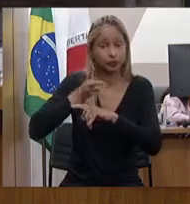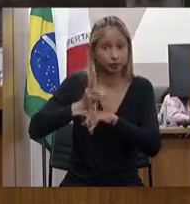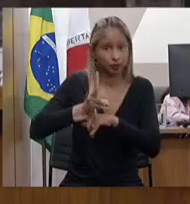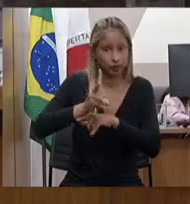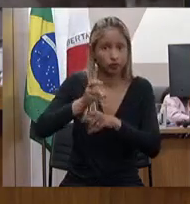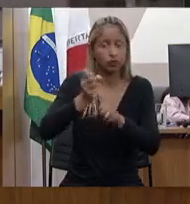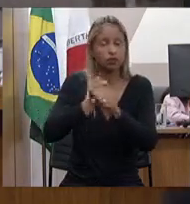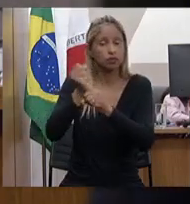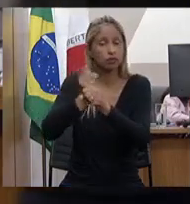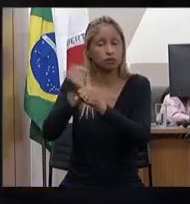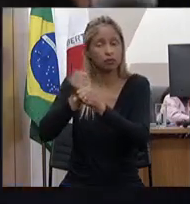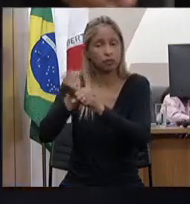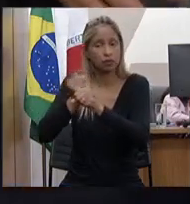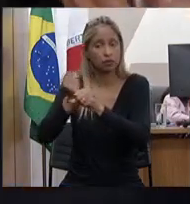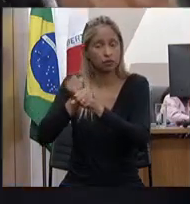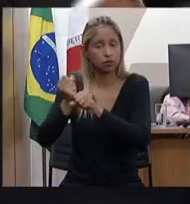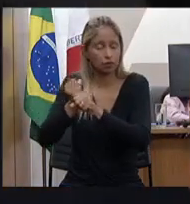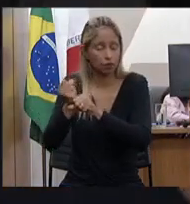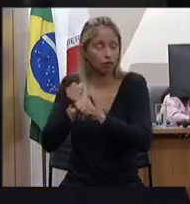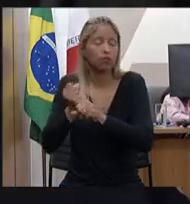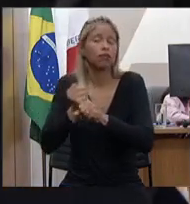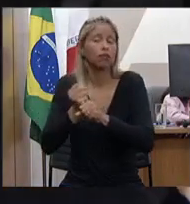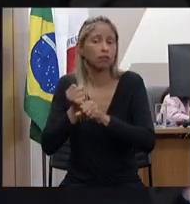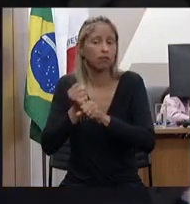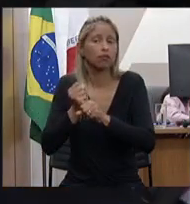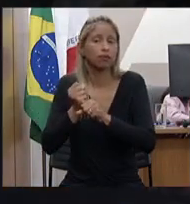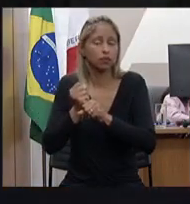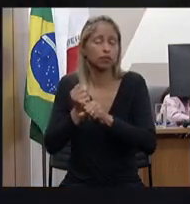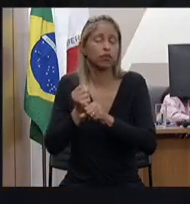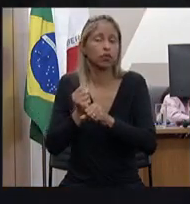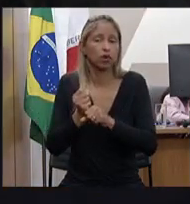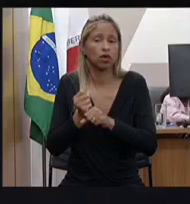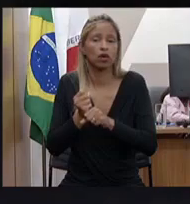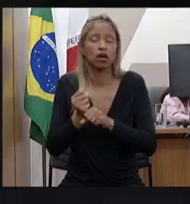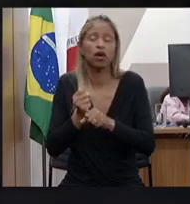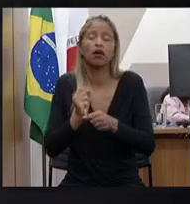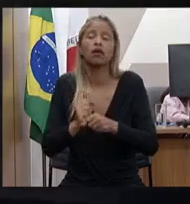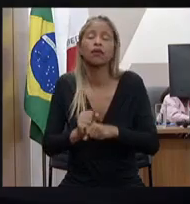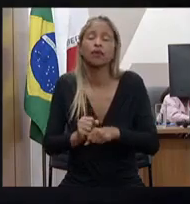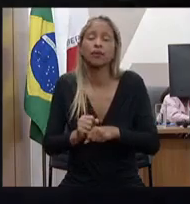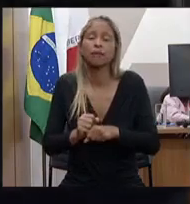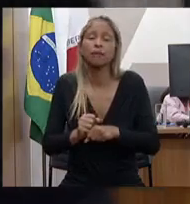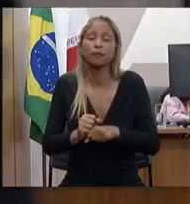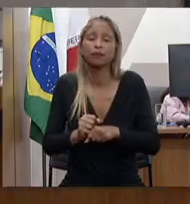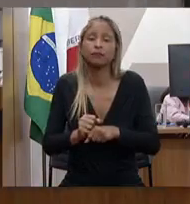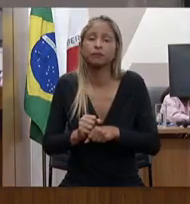anual e com uma uma reverberação uma uma